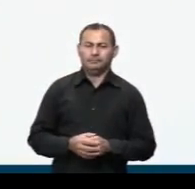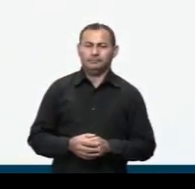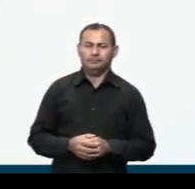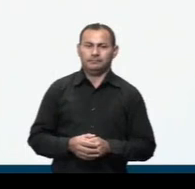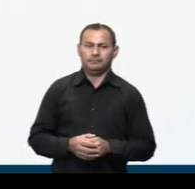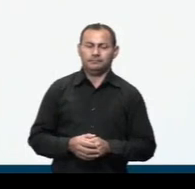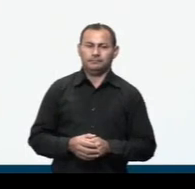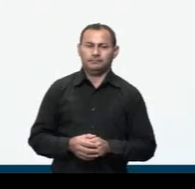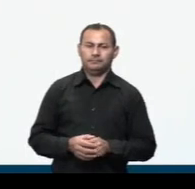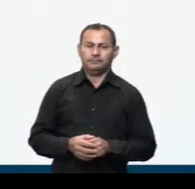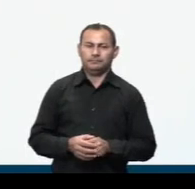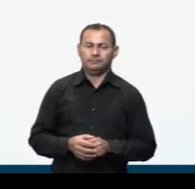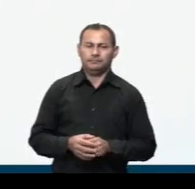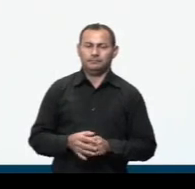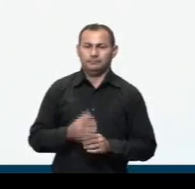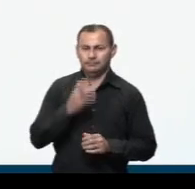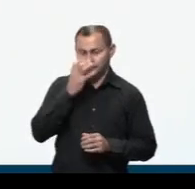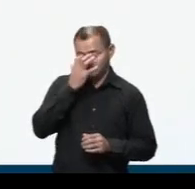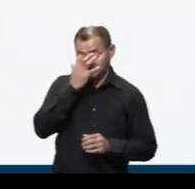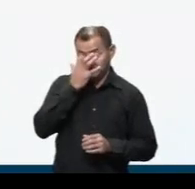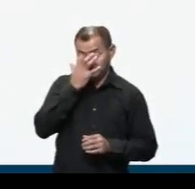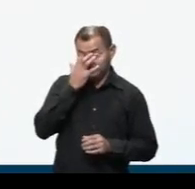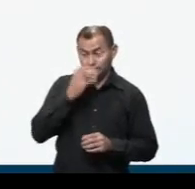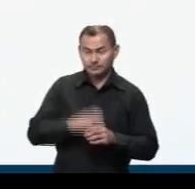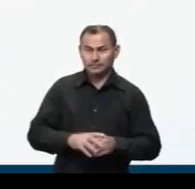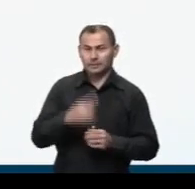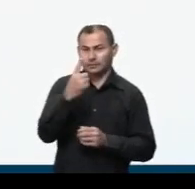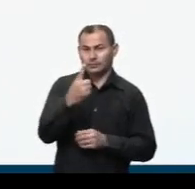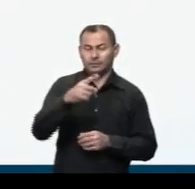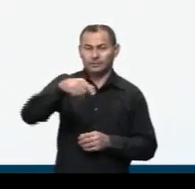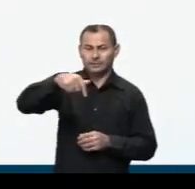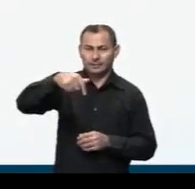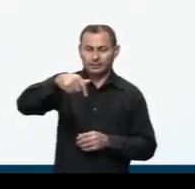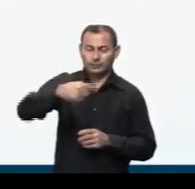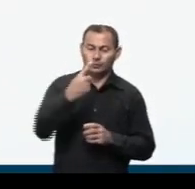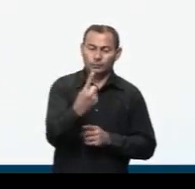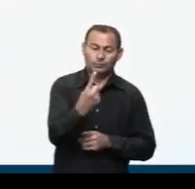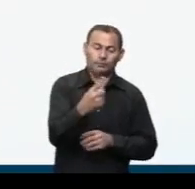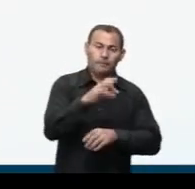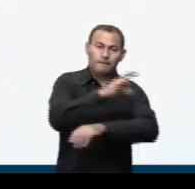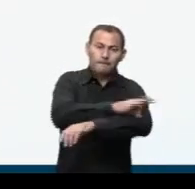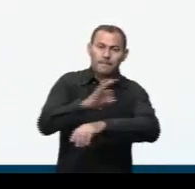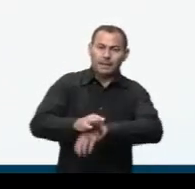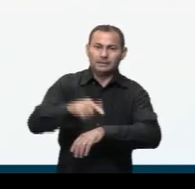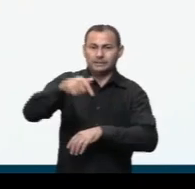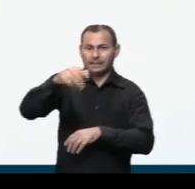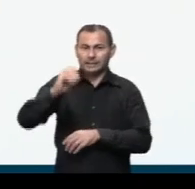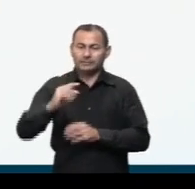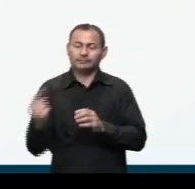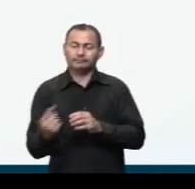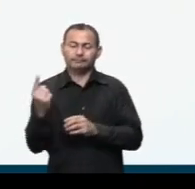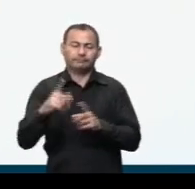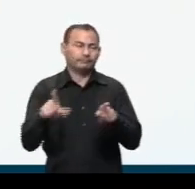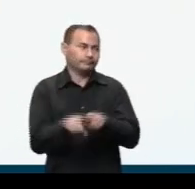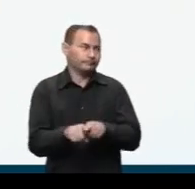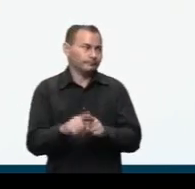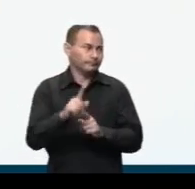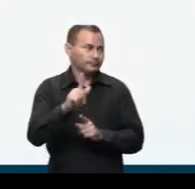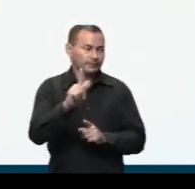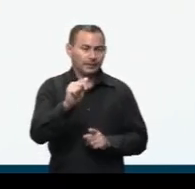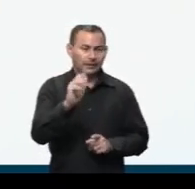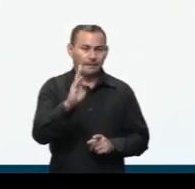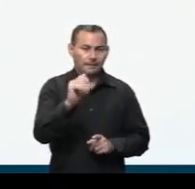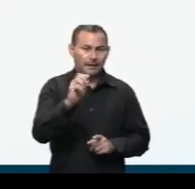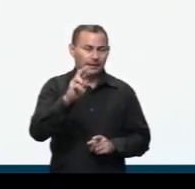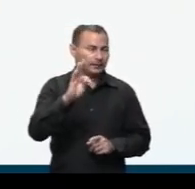A gente tem o perfil do terreno aqui, 1,70 de altura, tá? A gente tem a primeira cota, aqui estão os gabaritos,